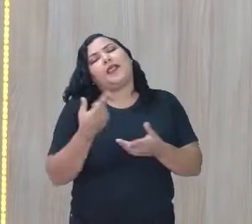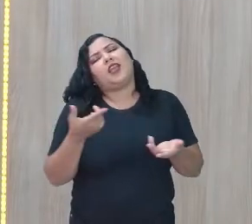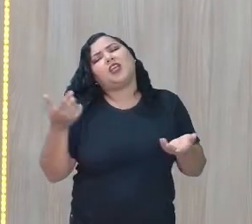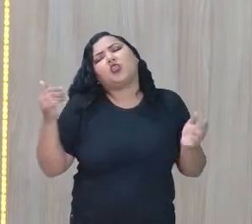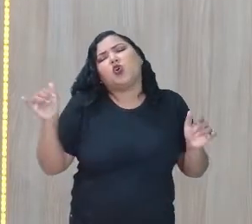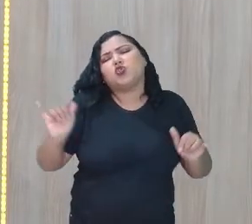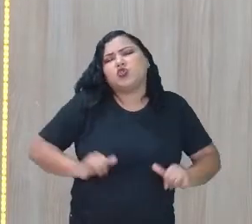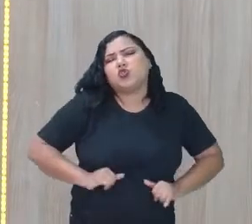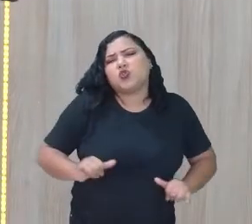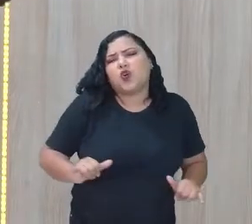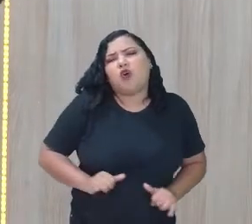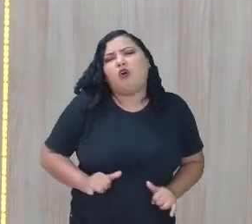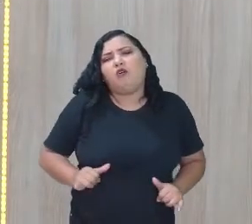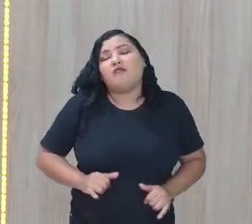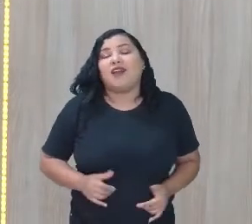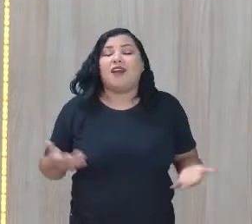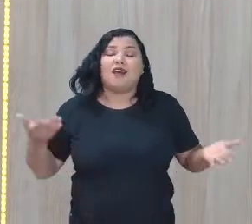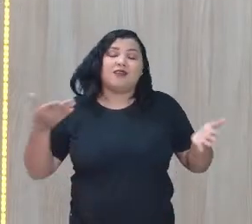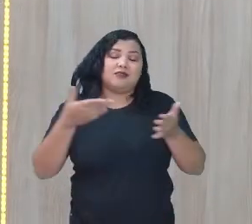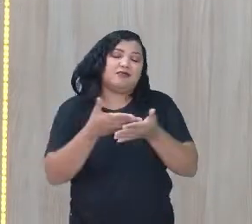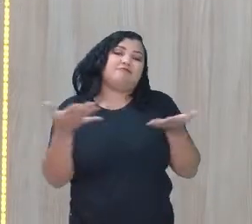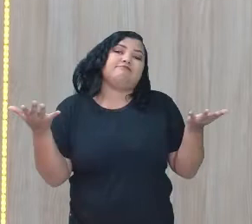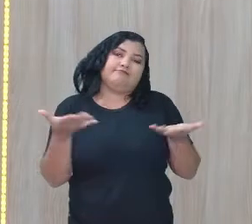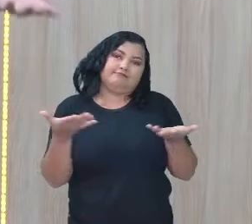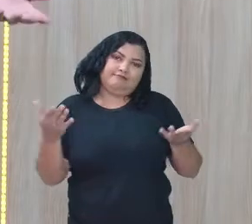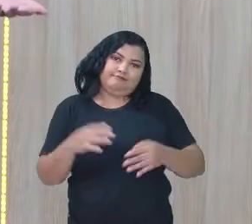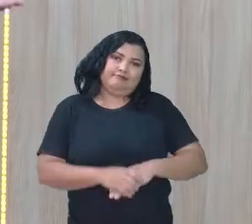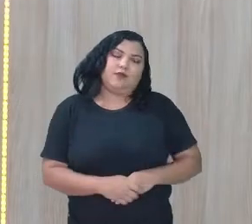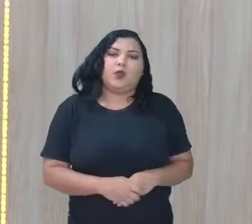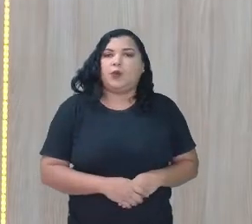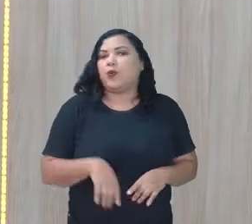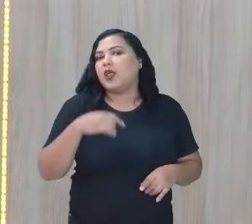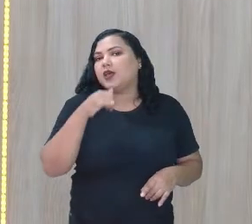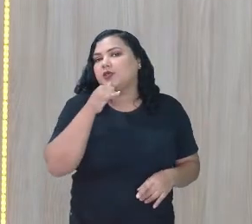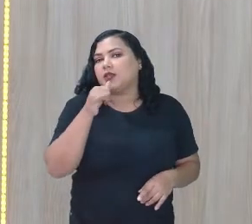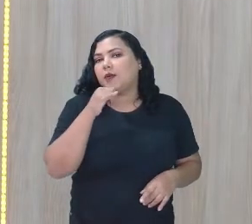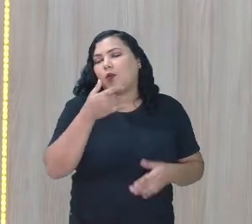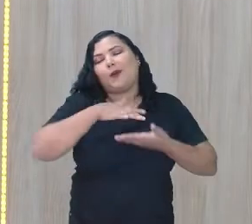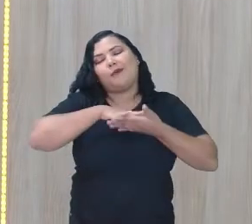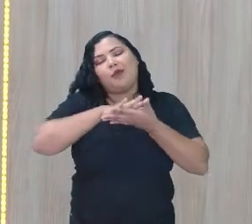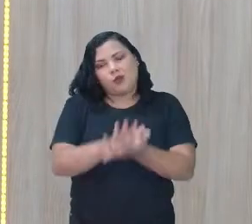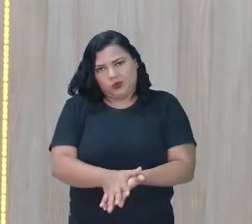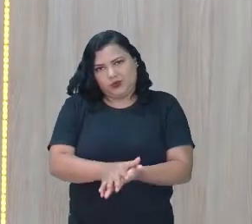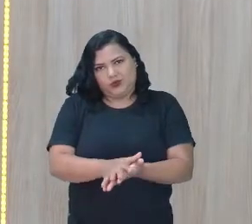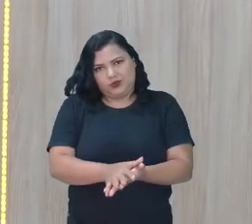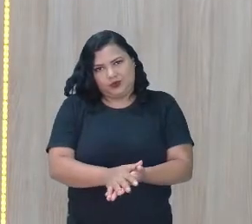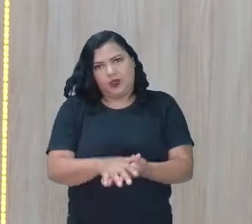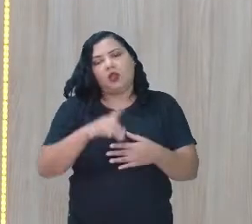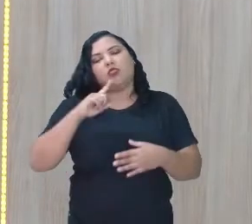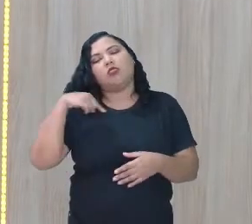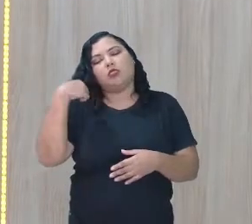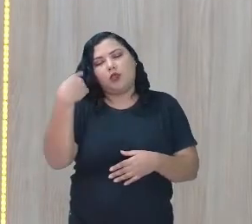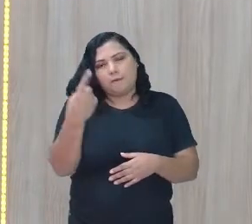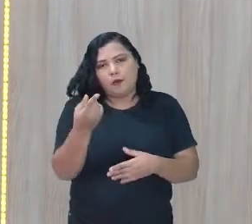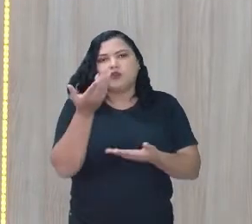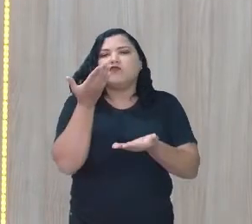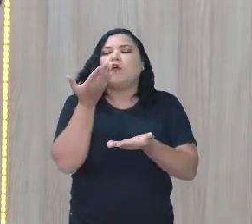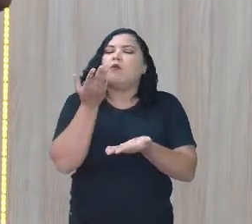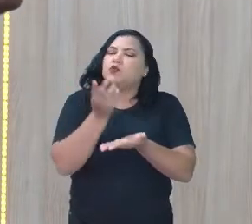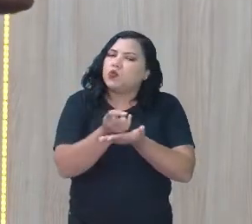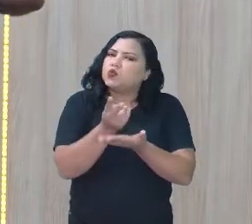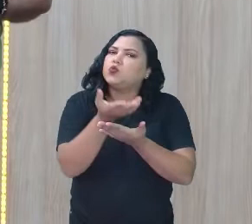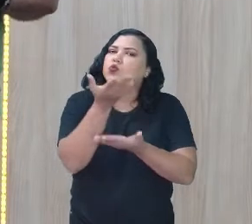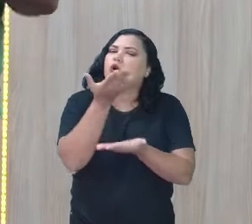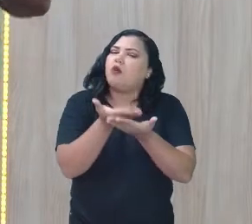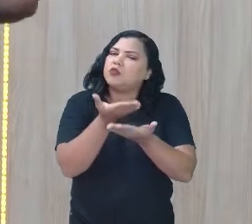né, consequências desses problemas até hoje, por exemplo, com a questão do preconceito. Vamos continuar falando